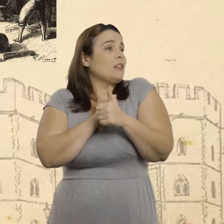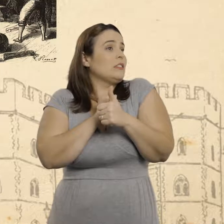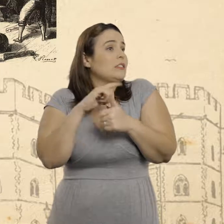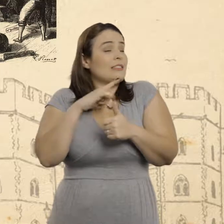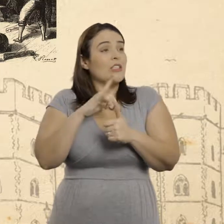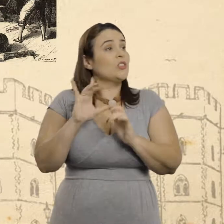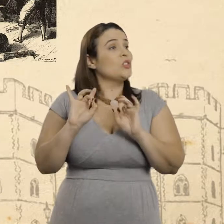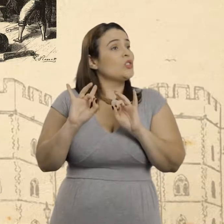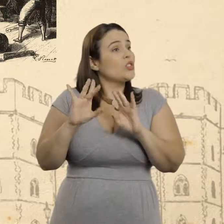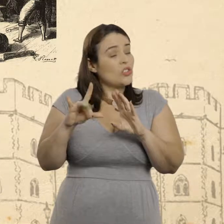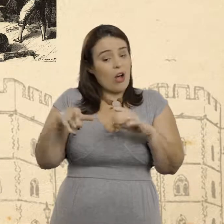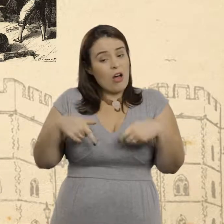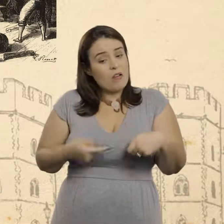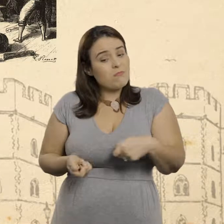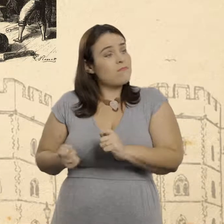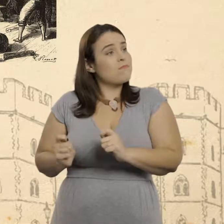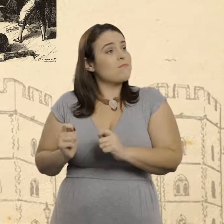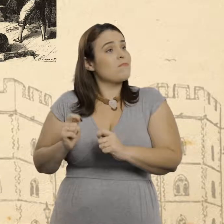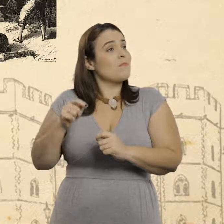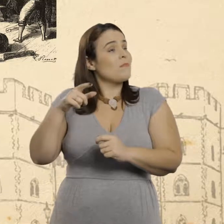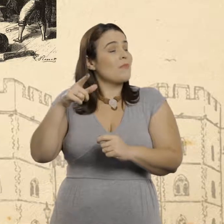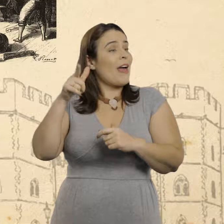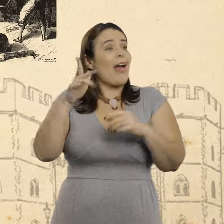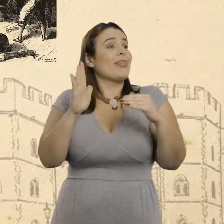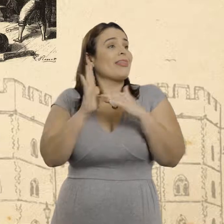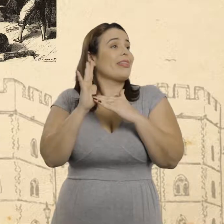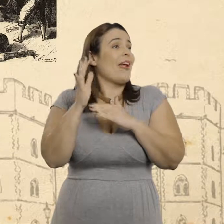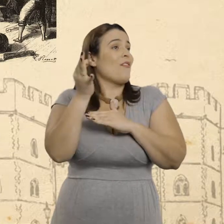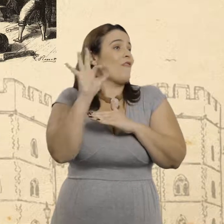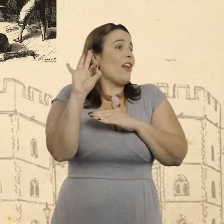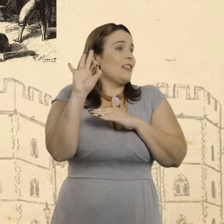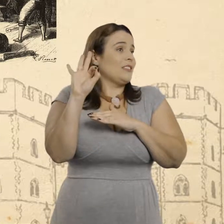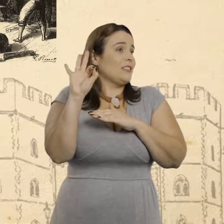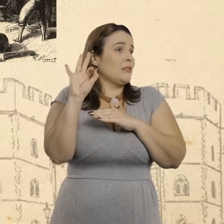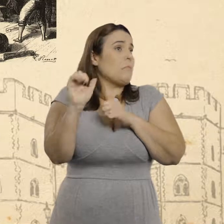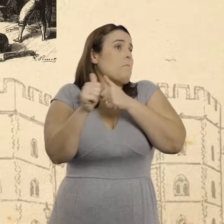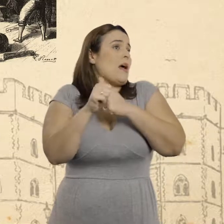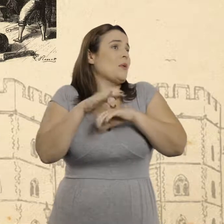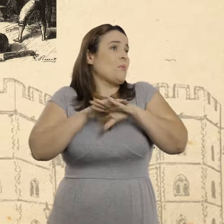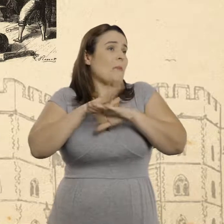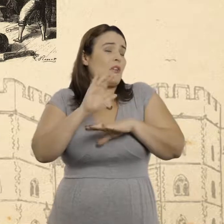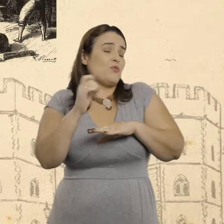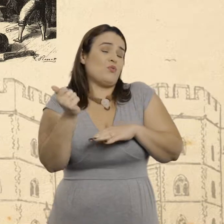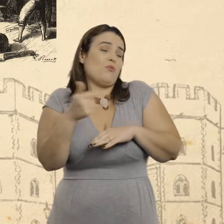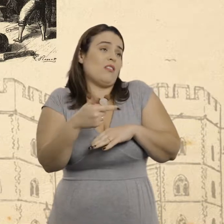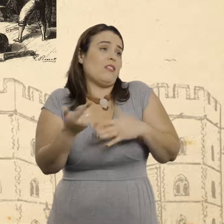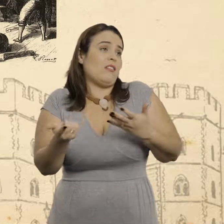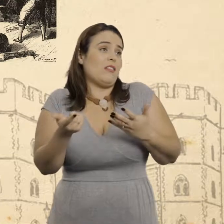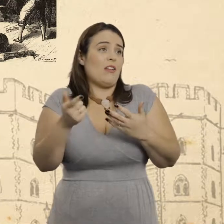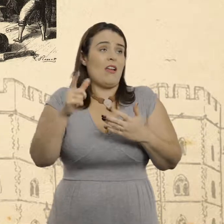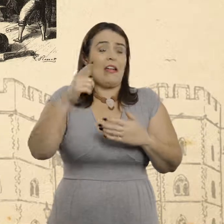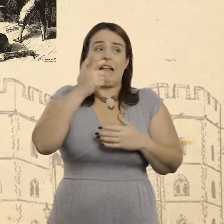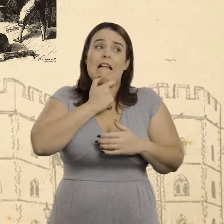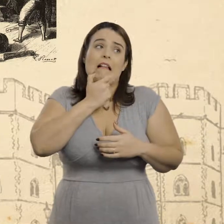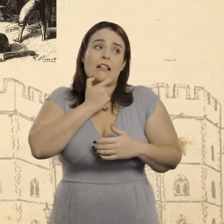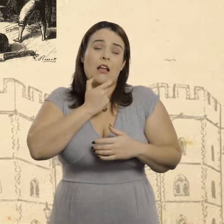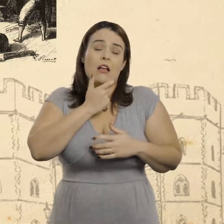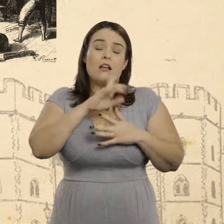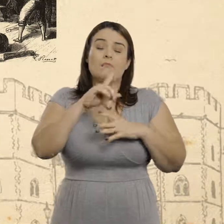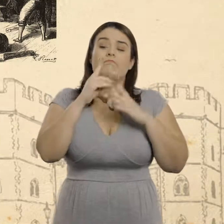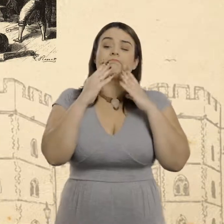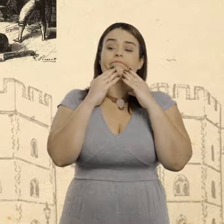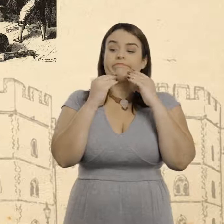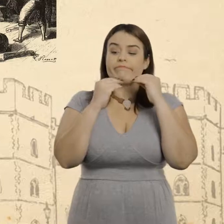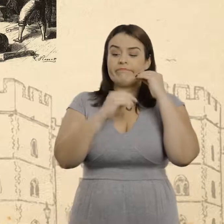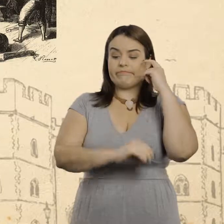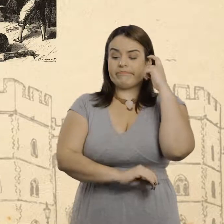até Bordeaux, na França. Bordeaux, na França, era mais perto que Liverpool, na Inglaterra. O Sr. Fogg ficou preocupado,